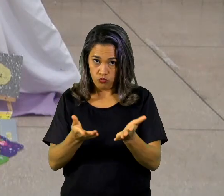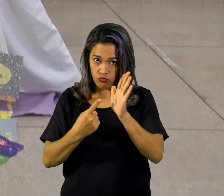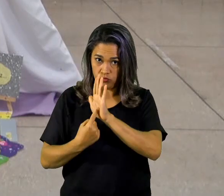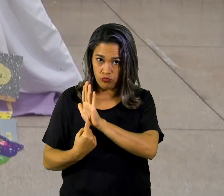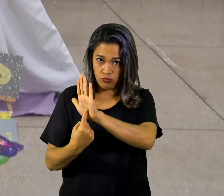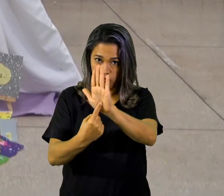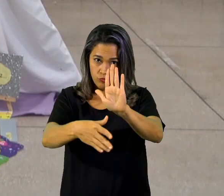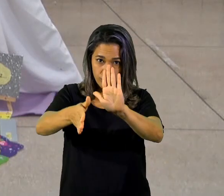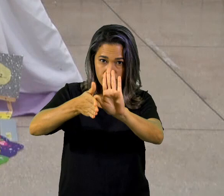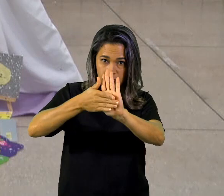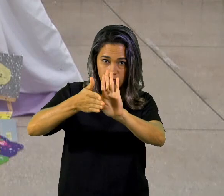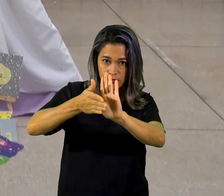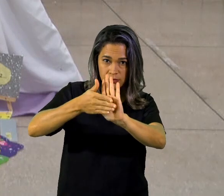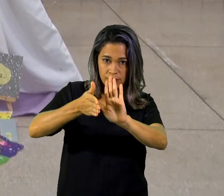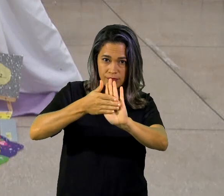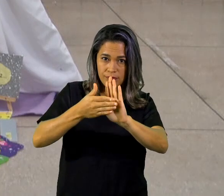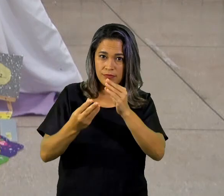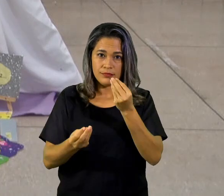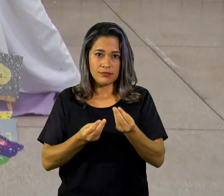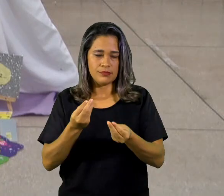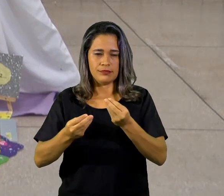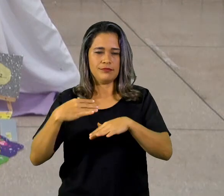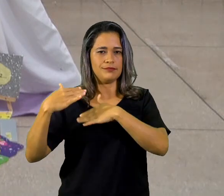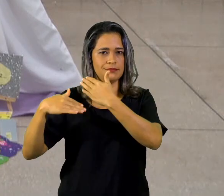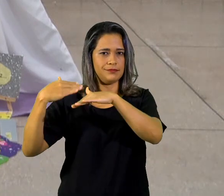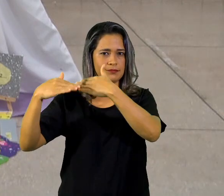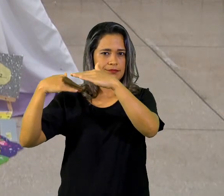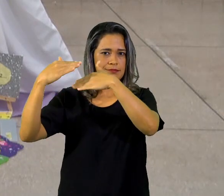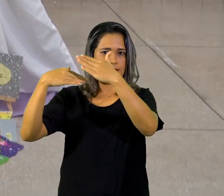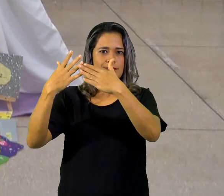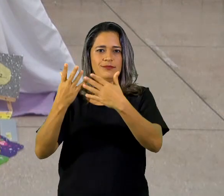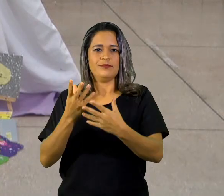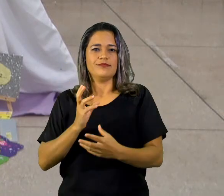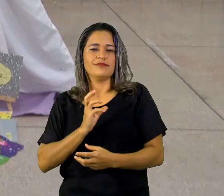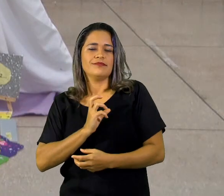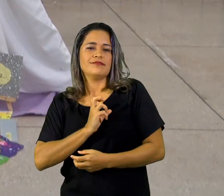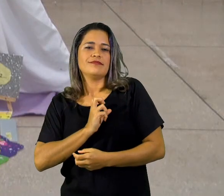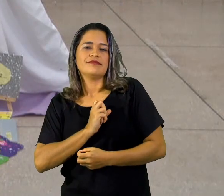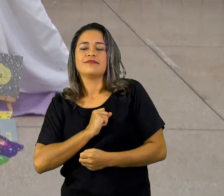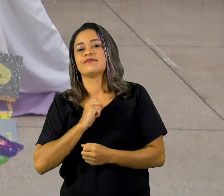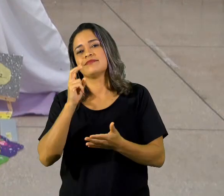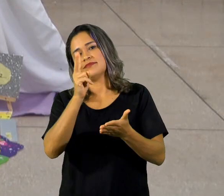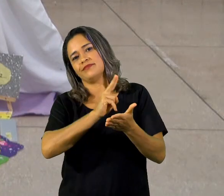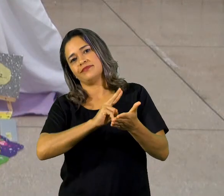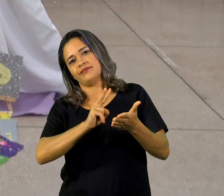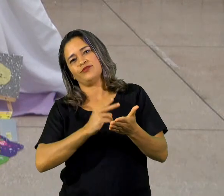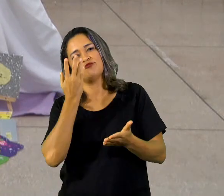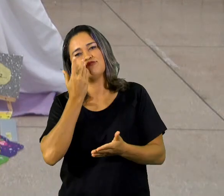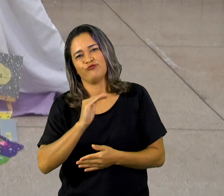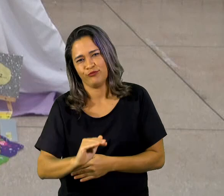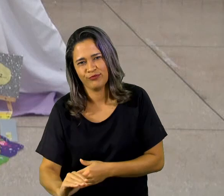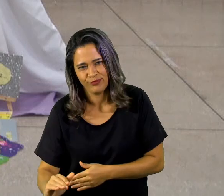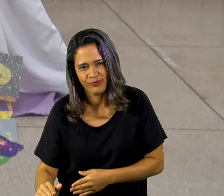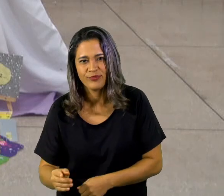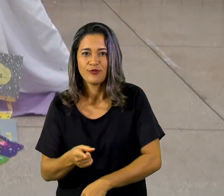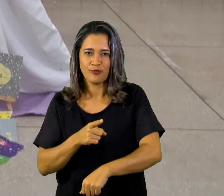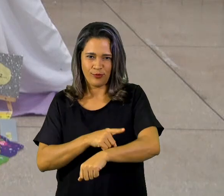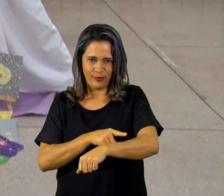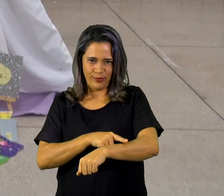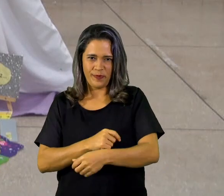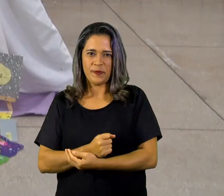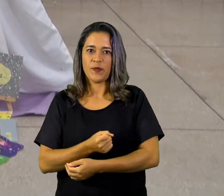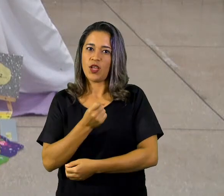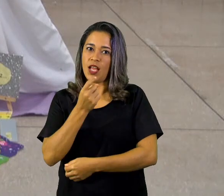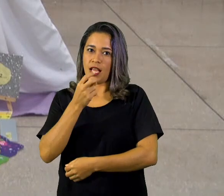apresentaremos propostas de como desenvolver esse gosto pela leitura com as crianças bem pequenas do Maternal 1, de